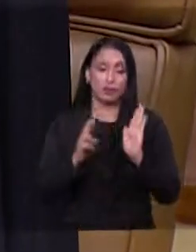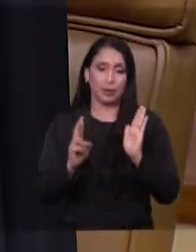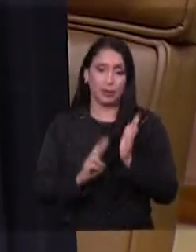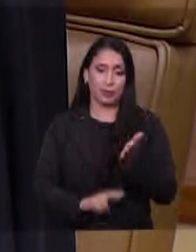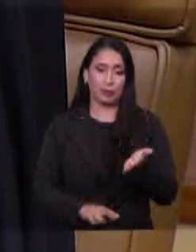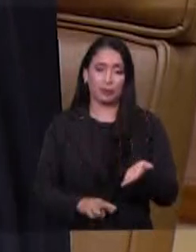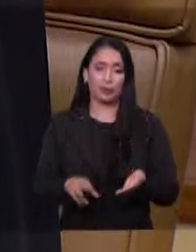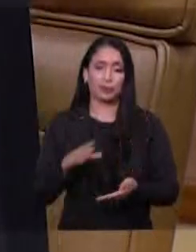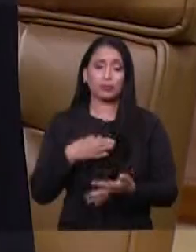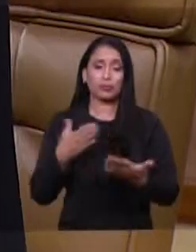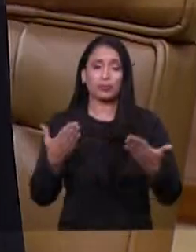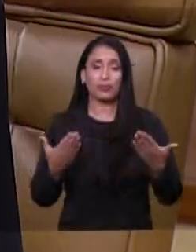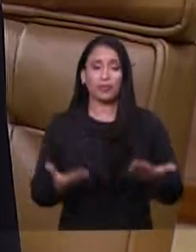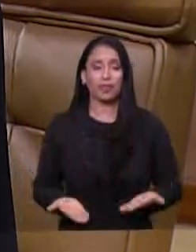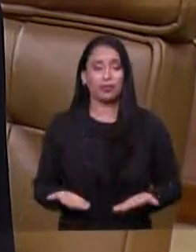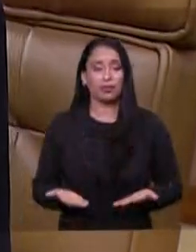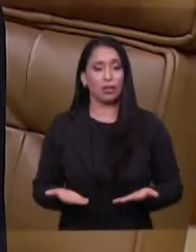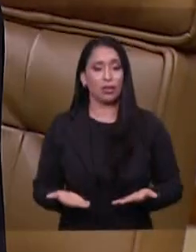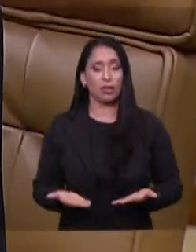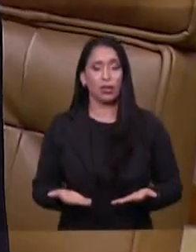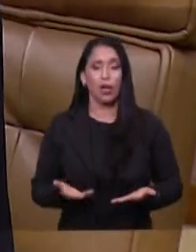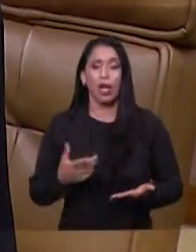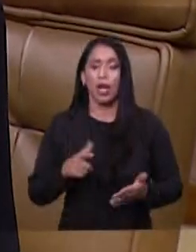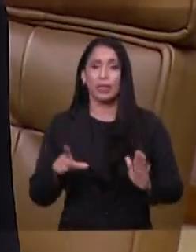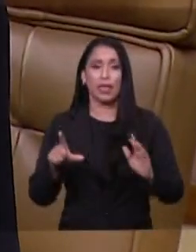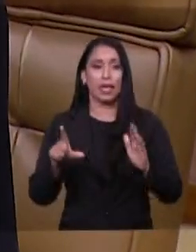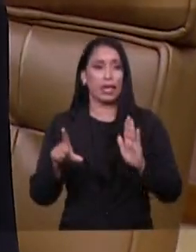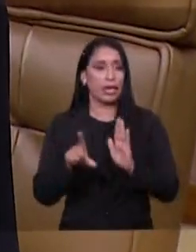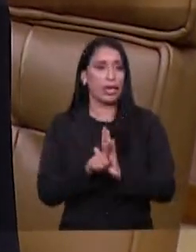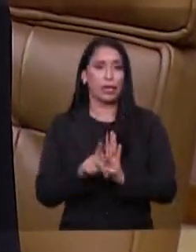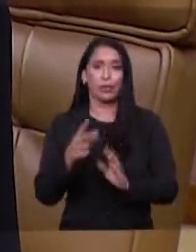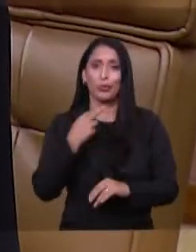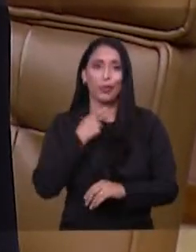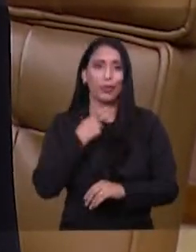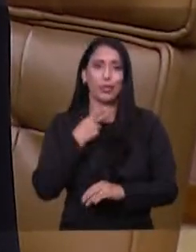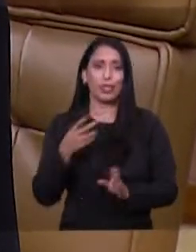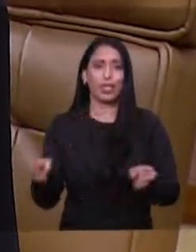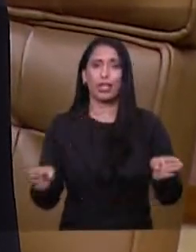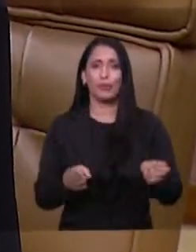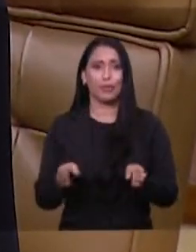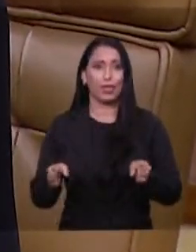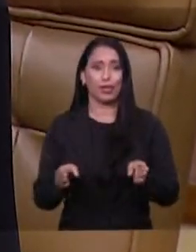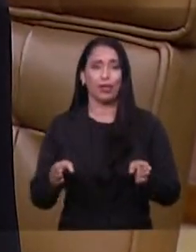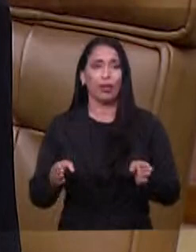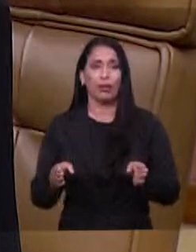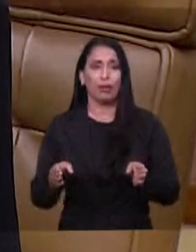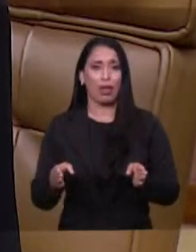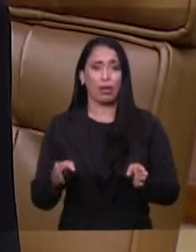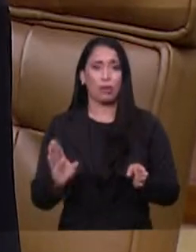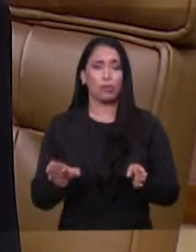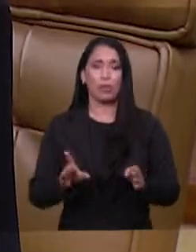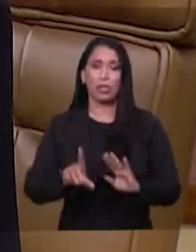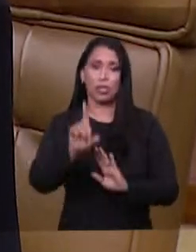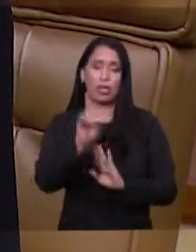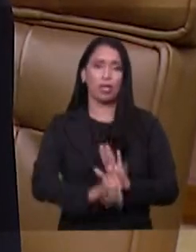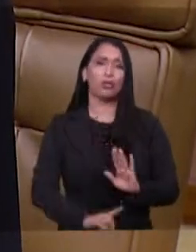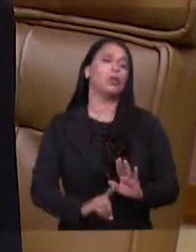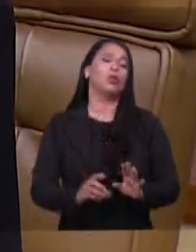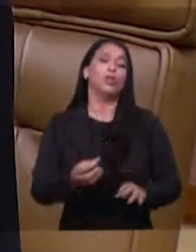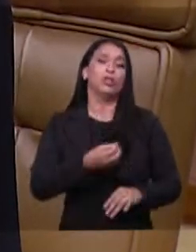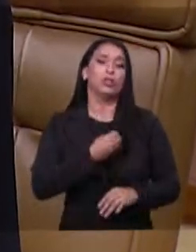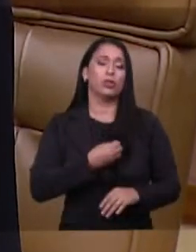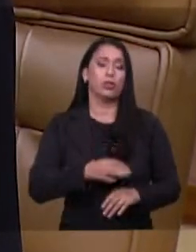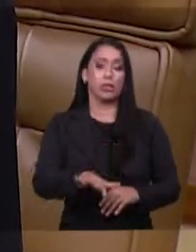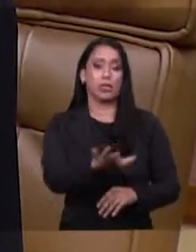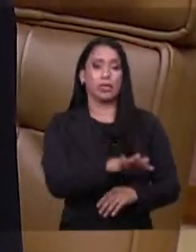não sendo razoável que o legislador imponha limite temporal para a obtenção de concessão do direito real de uso das terras, das